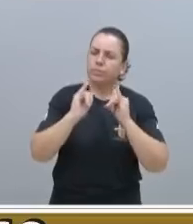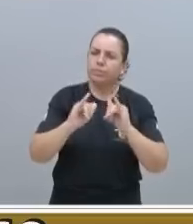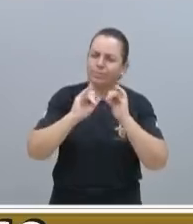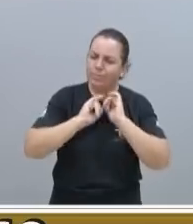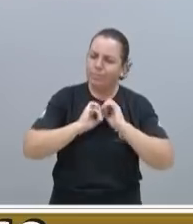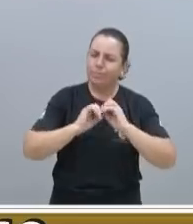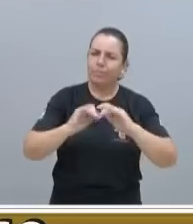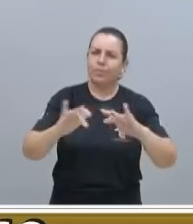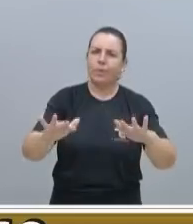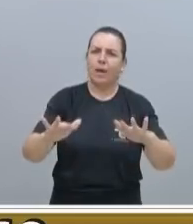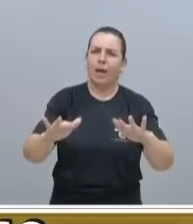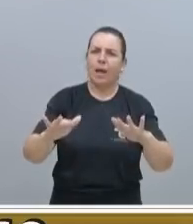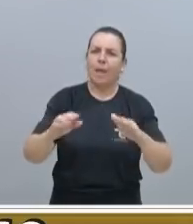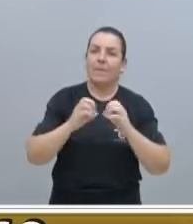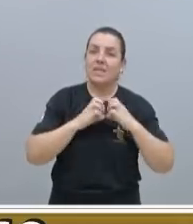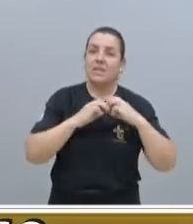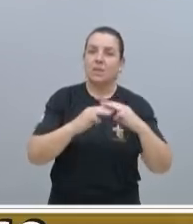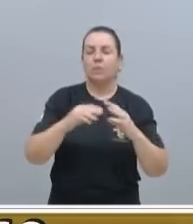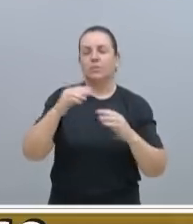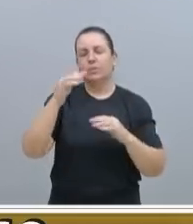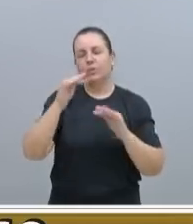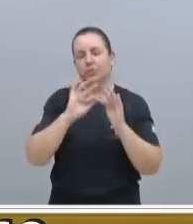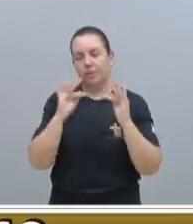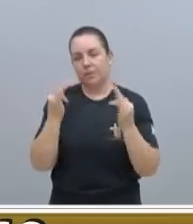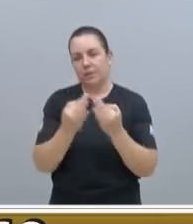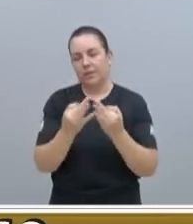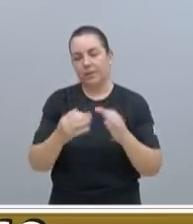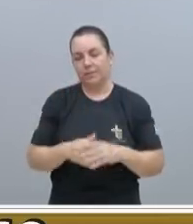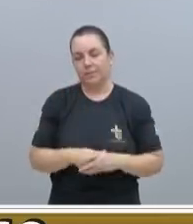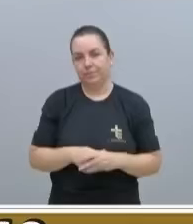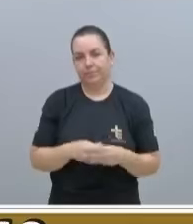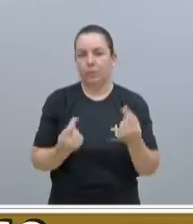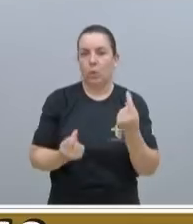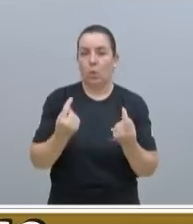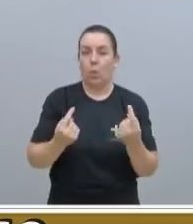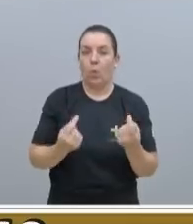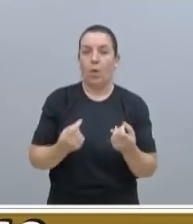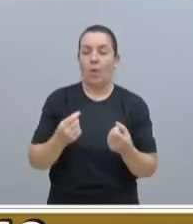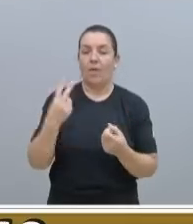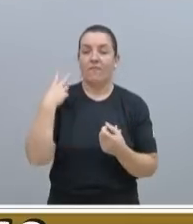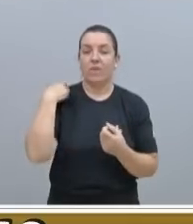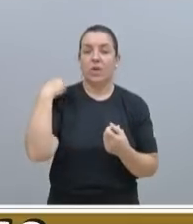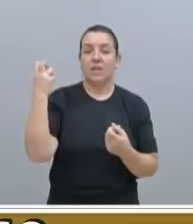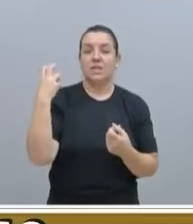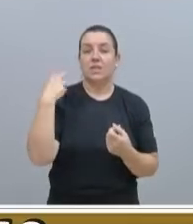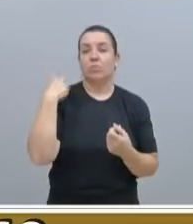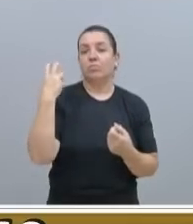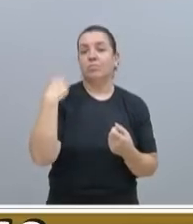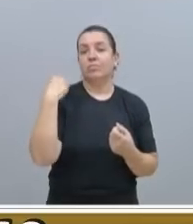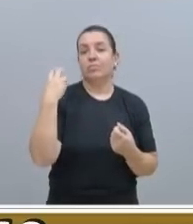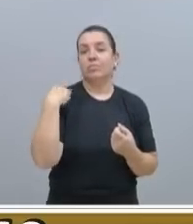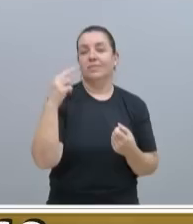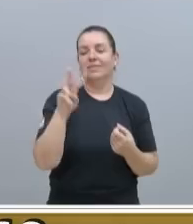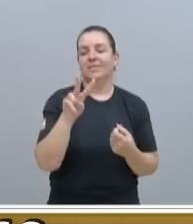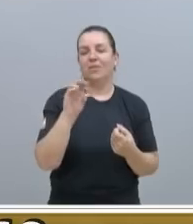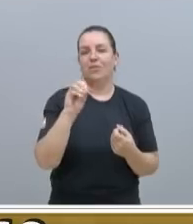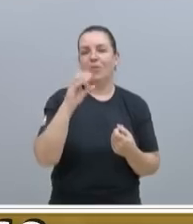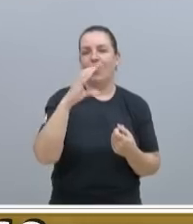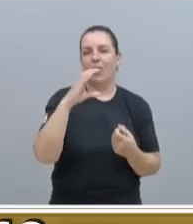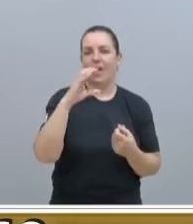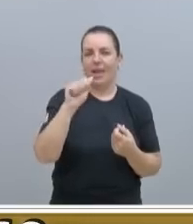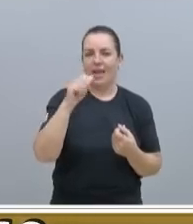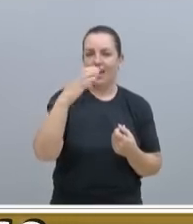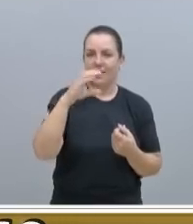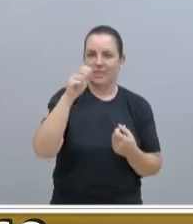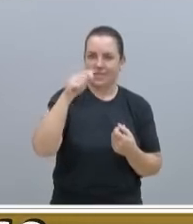como a vocação diz maria a vocação de josé ser família se santificaram